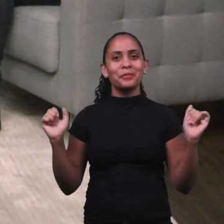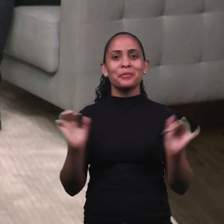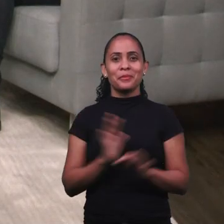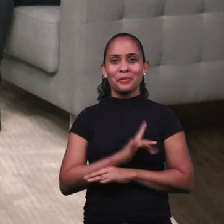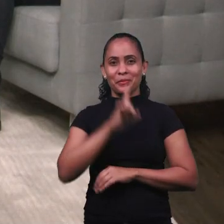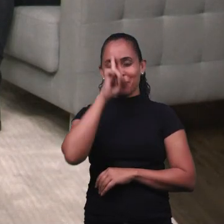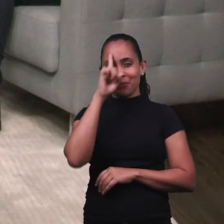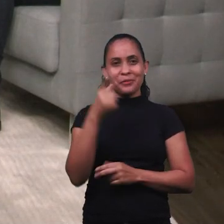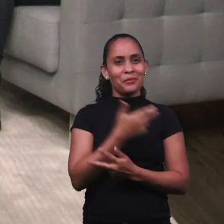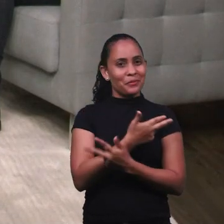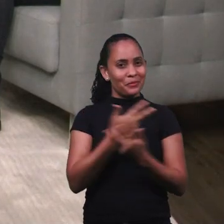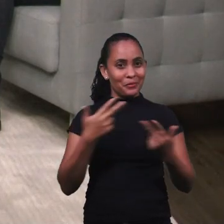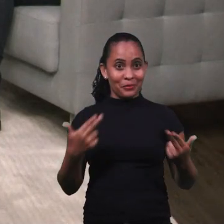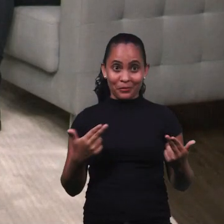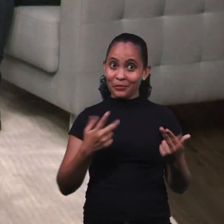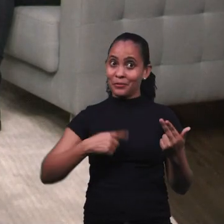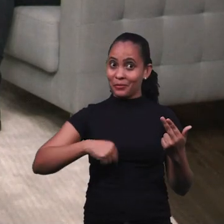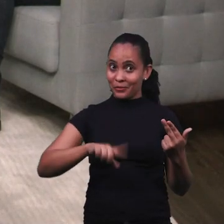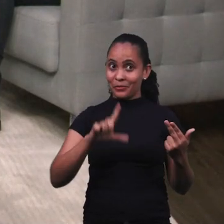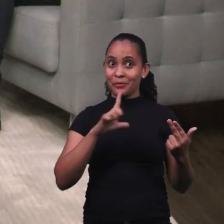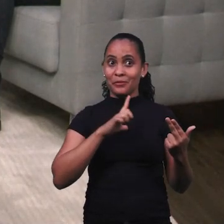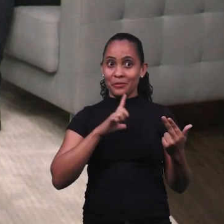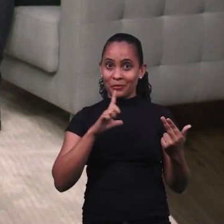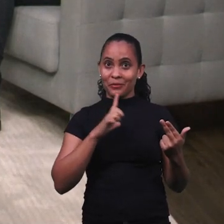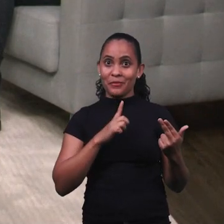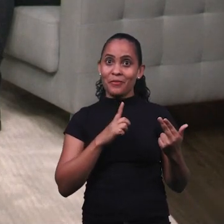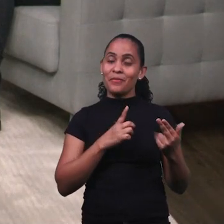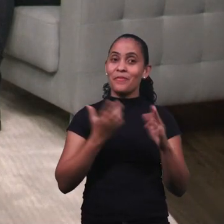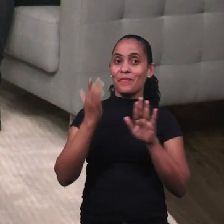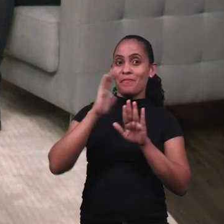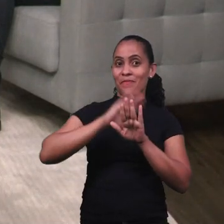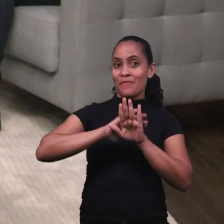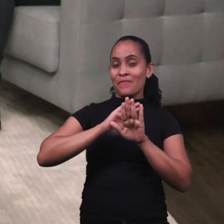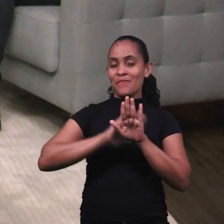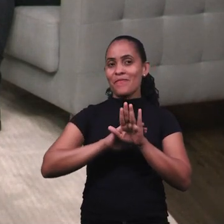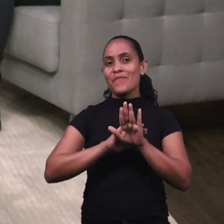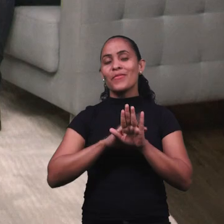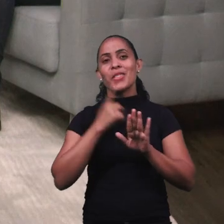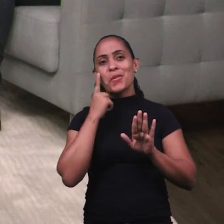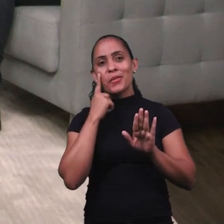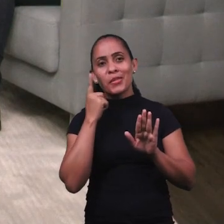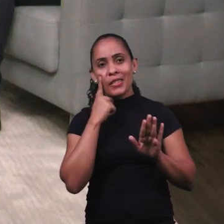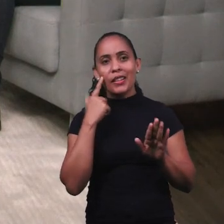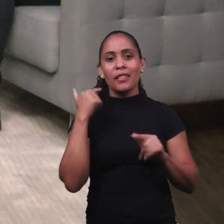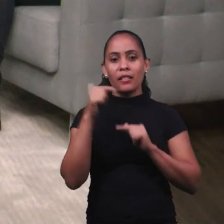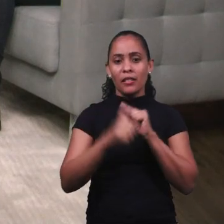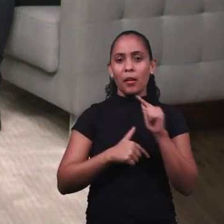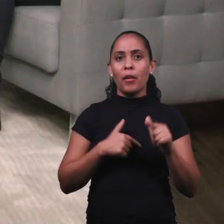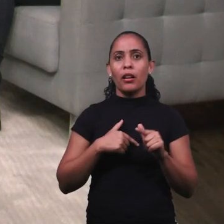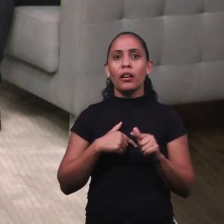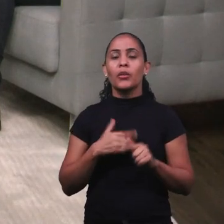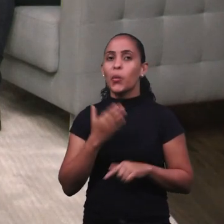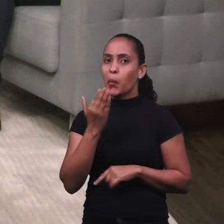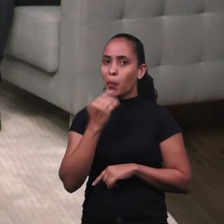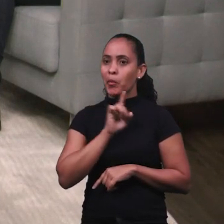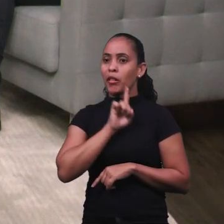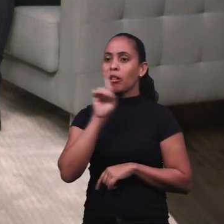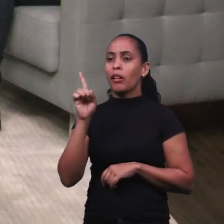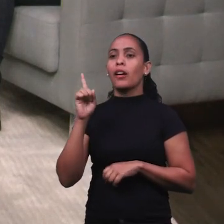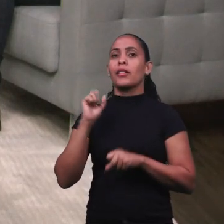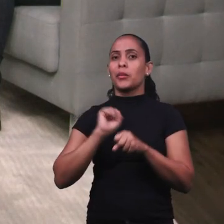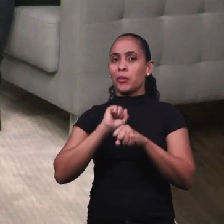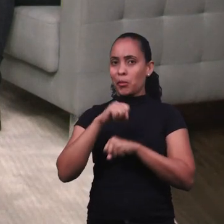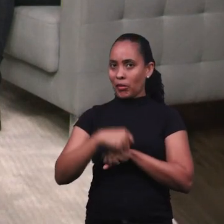E muitos deles estão por trás dos bastidores, vamos dizer assim, né? A comida que nós nos alimentamos